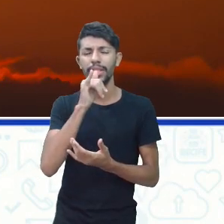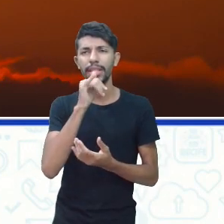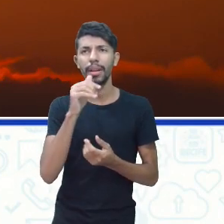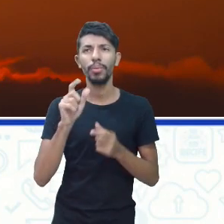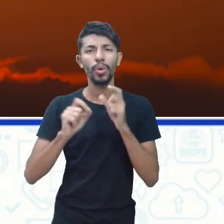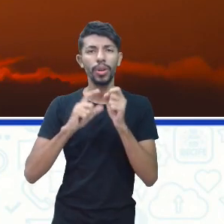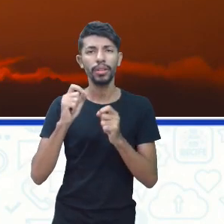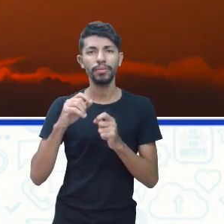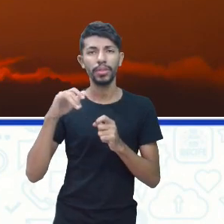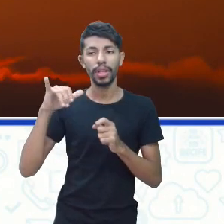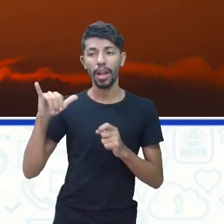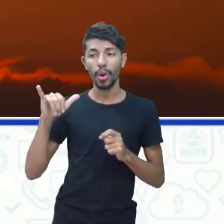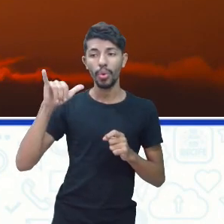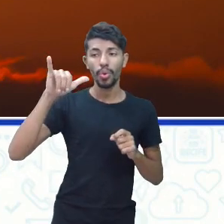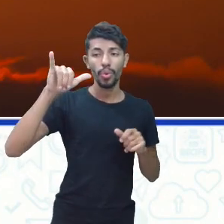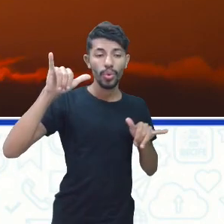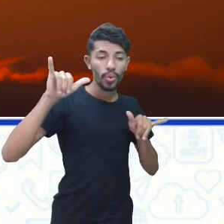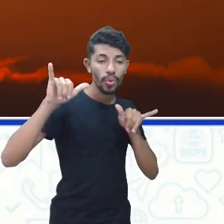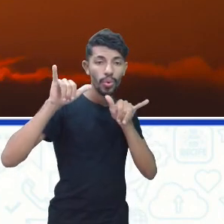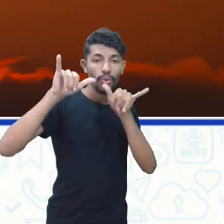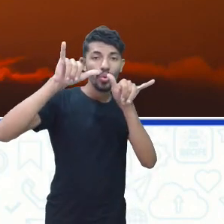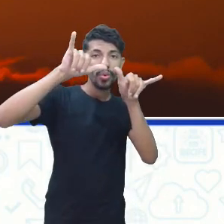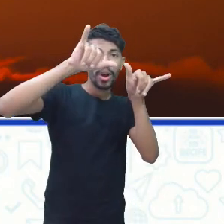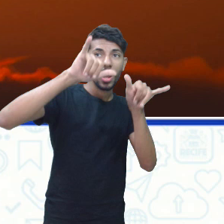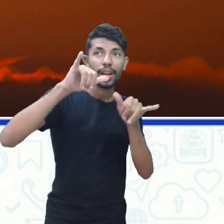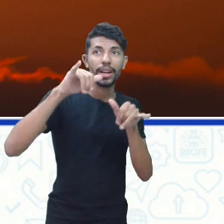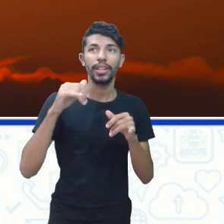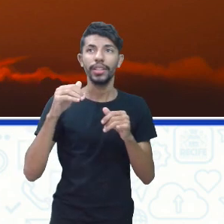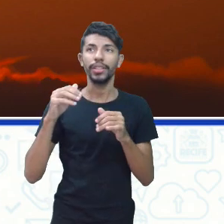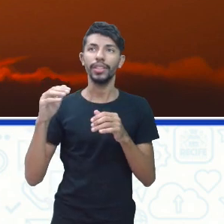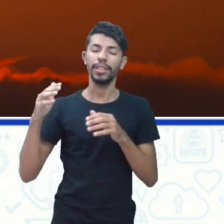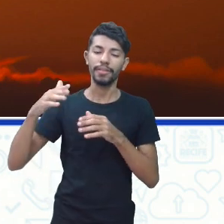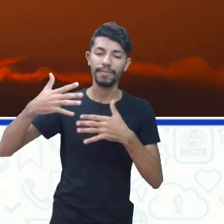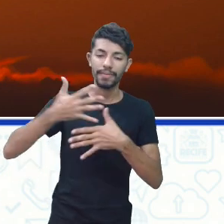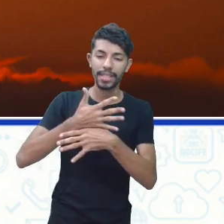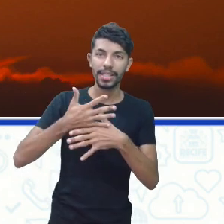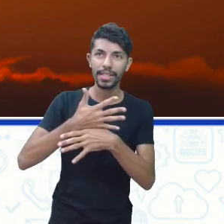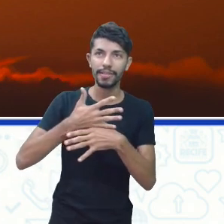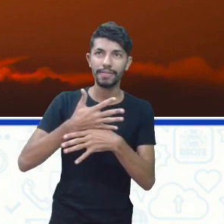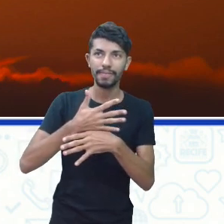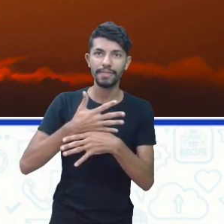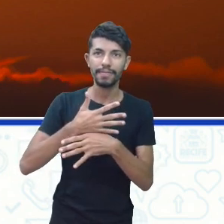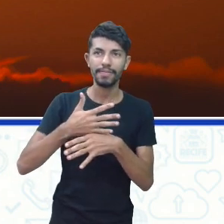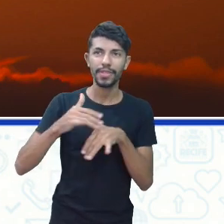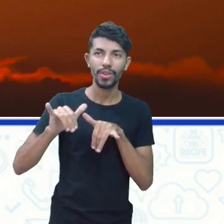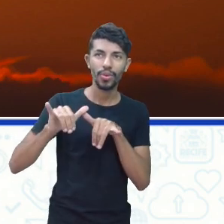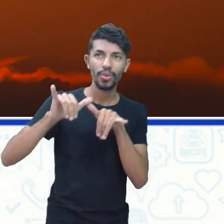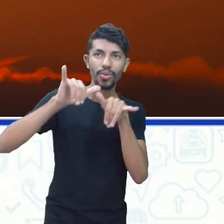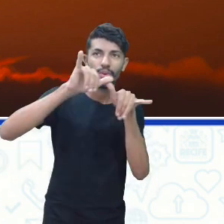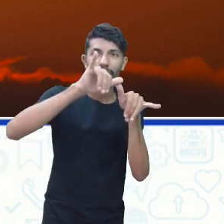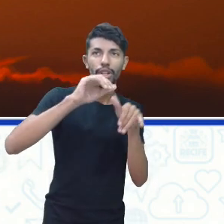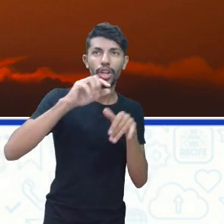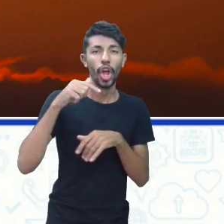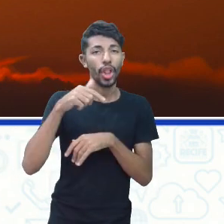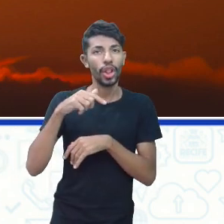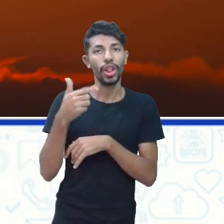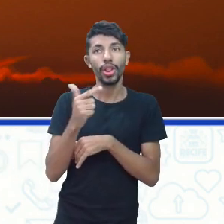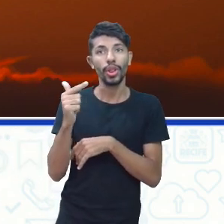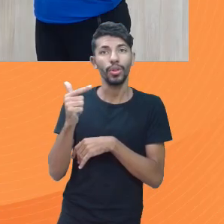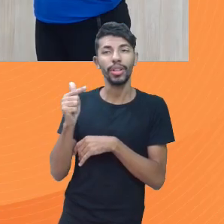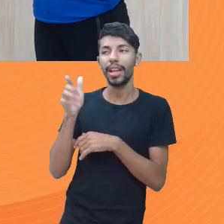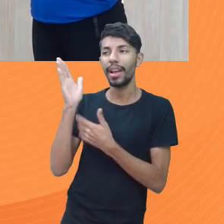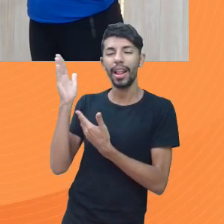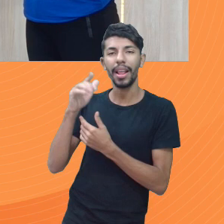a cidade. Ali nós não temos a palavra, não é? Eles sobrevoaram, não